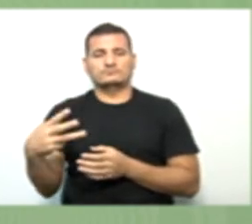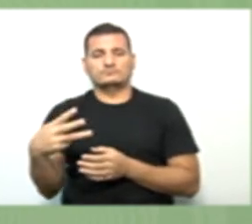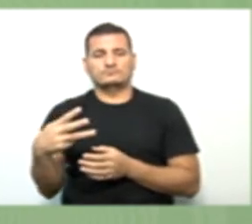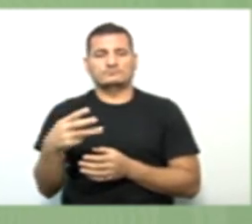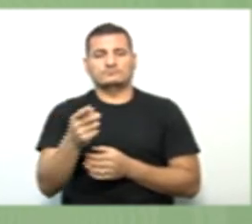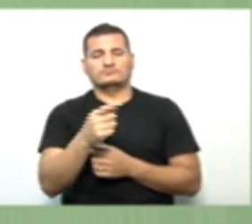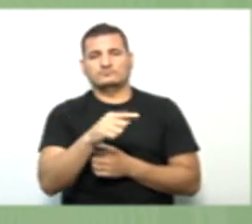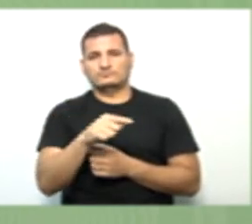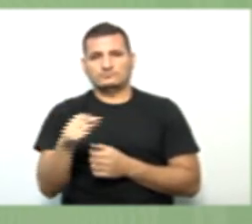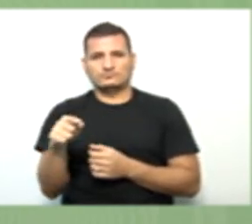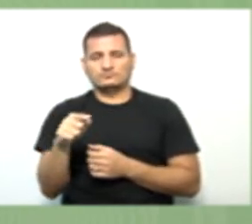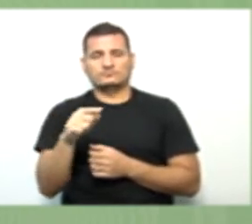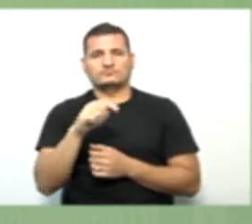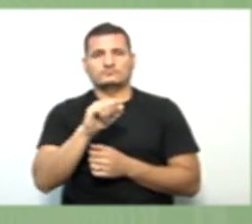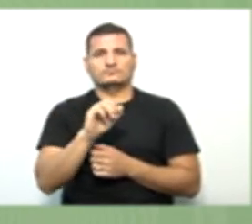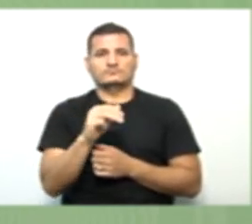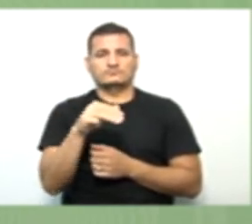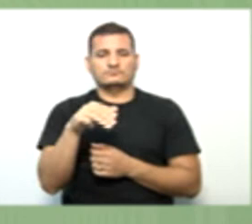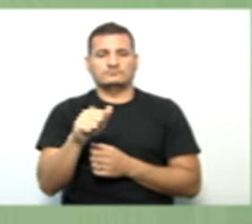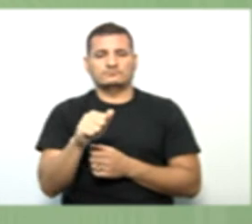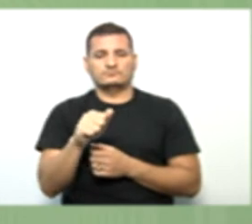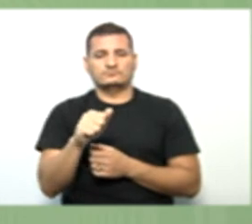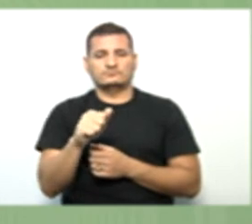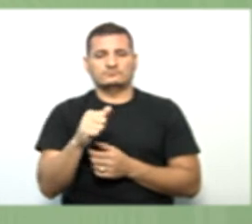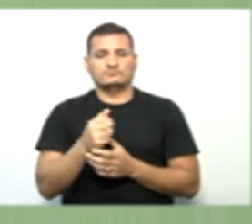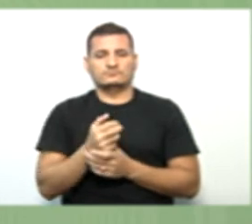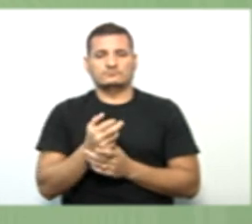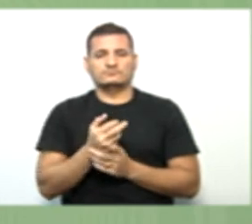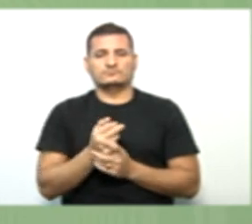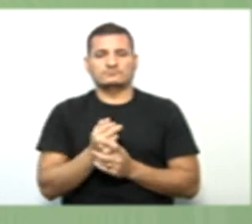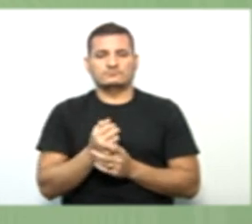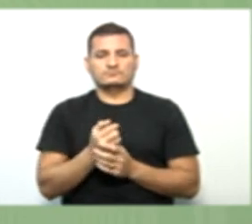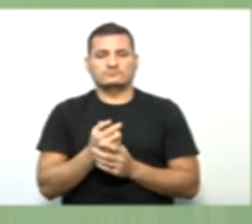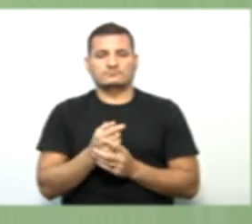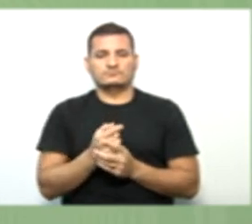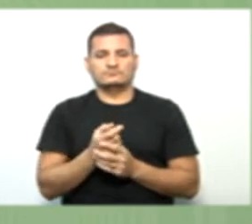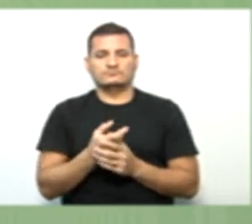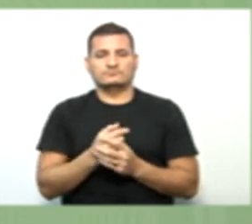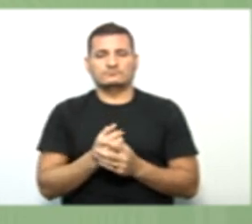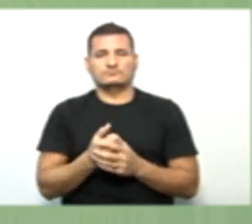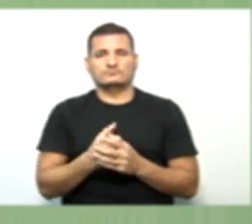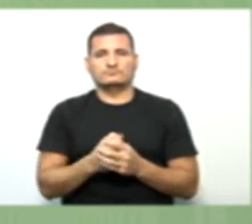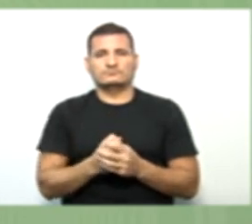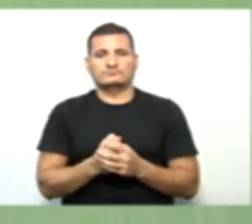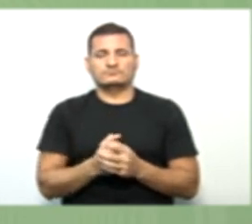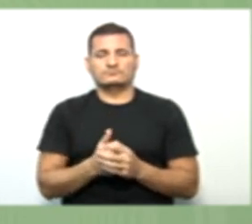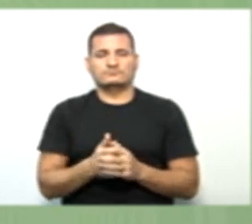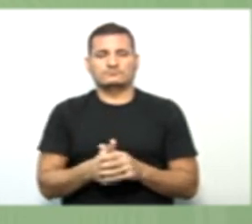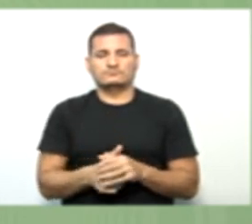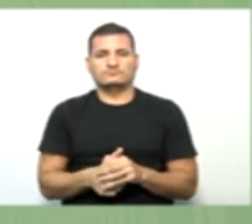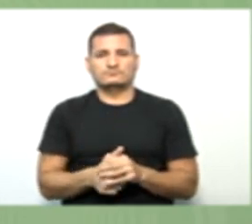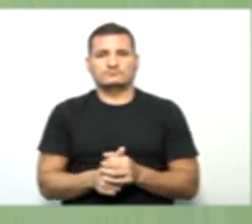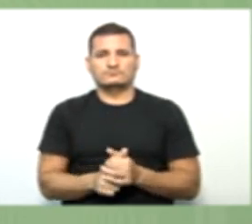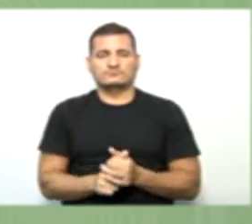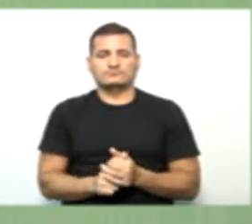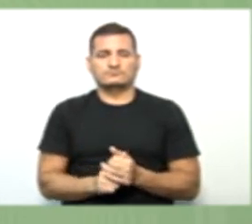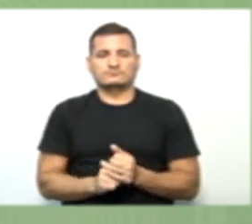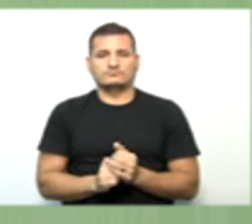a chamada à função. Aqui faltou. É soma print. Soma